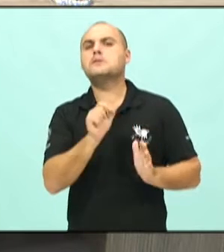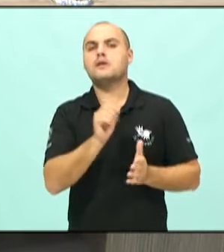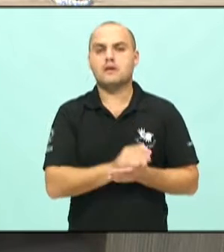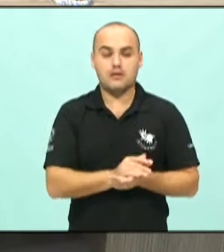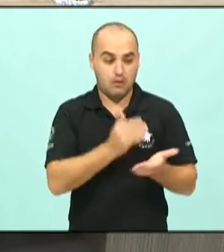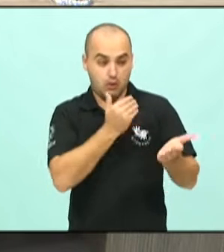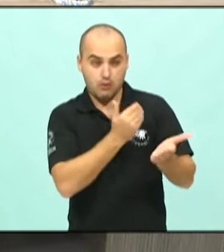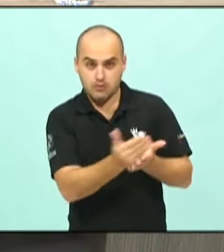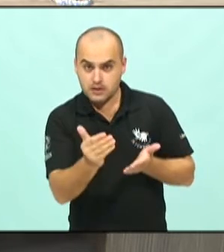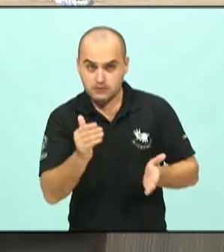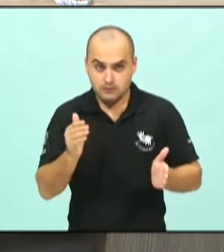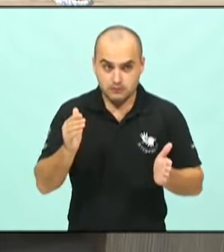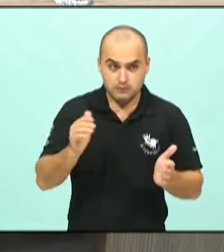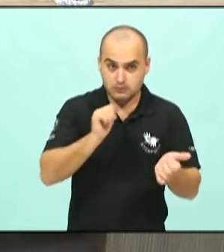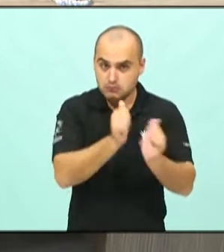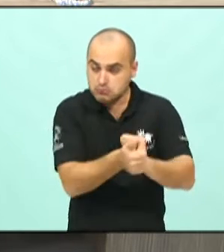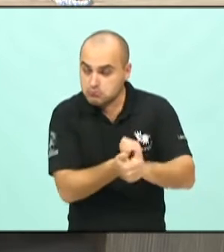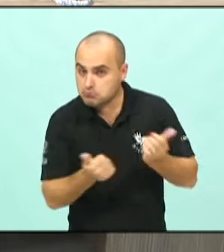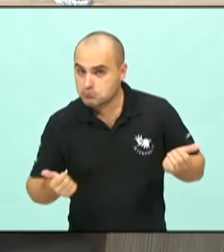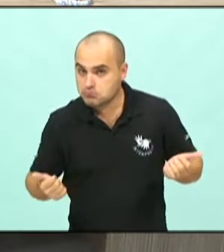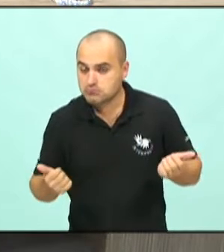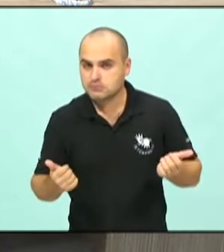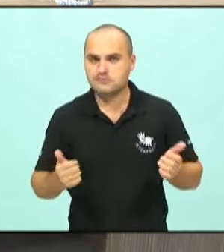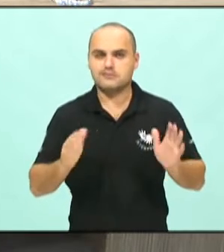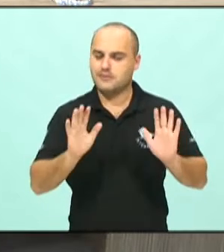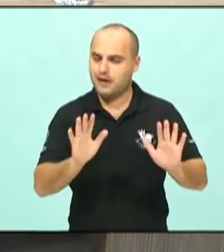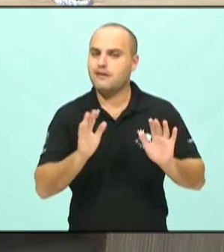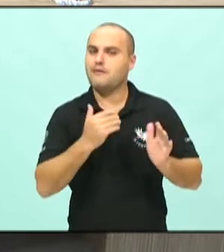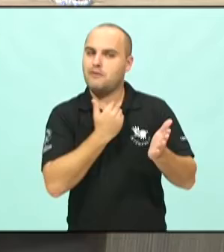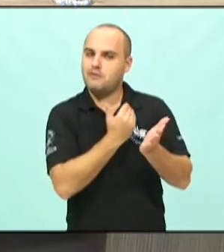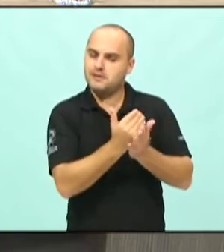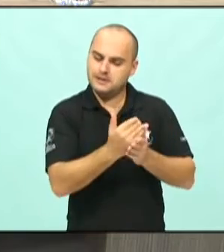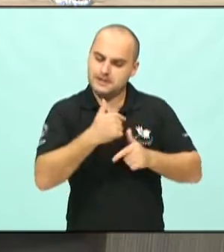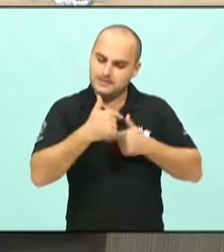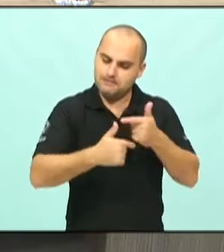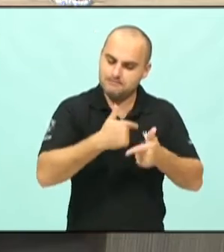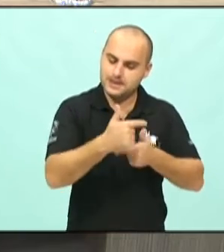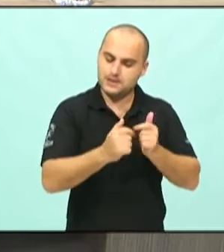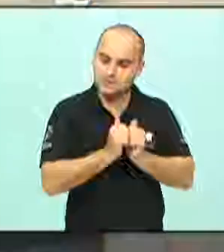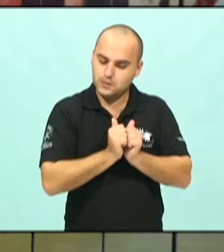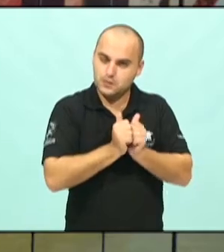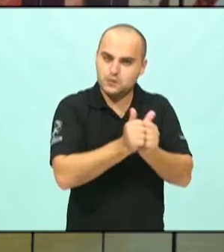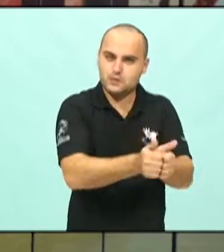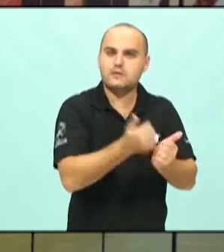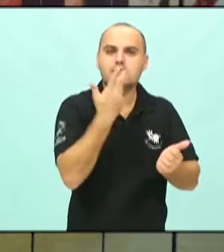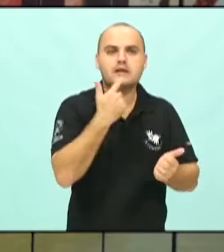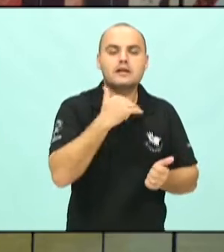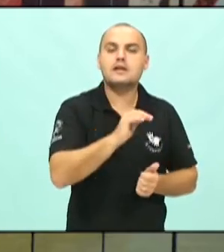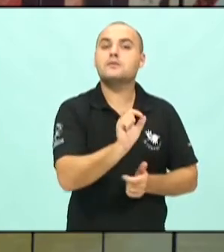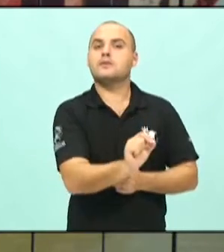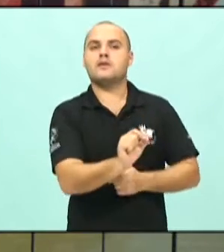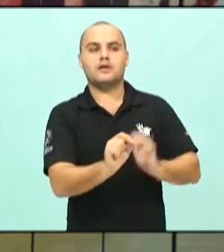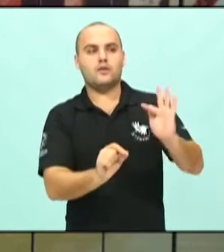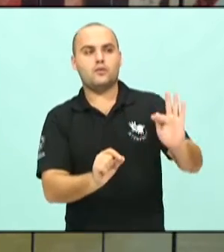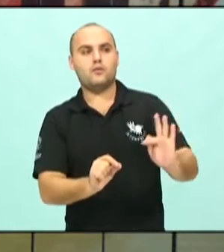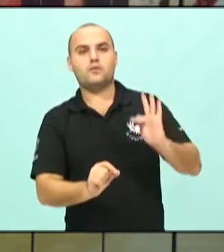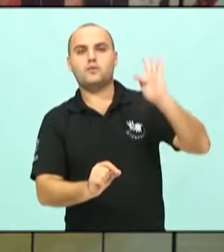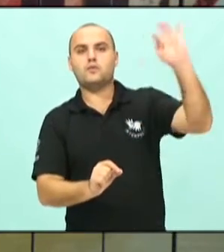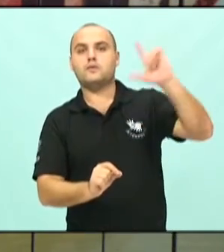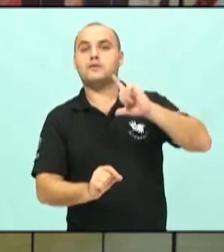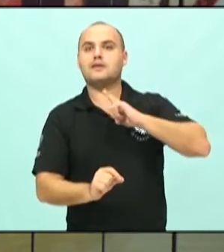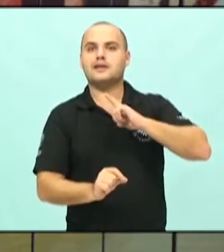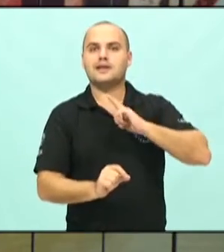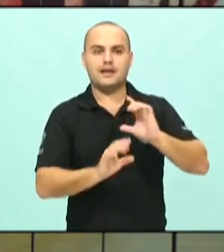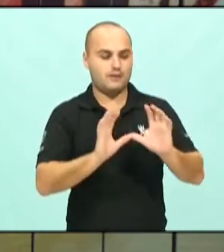esportiva. Então a gente vai começar todo esse trabalho com as nossas crianças para que no futuro a gente tenha uma equipe de rendimento